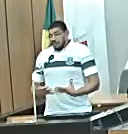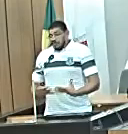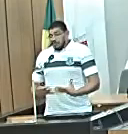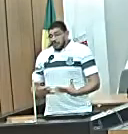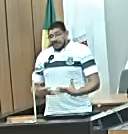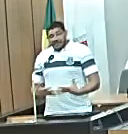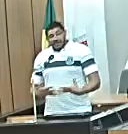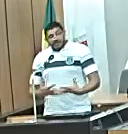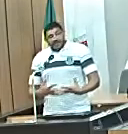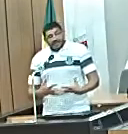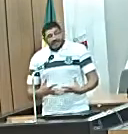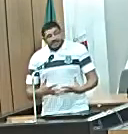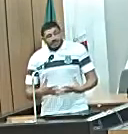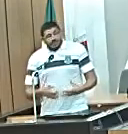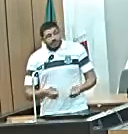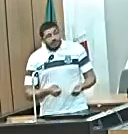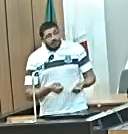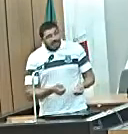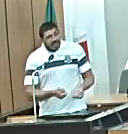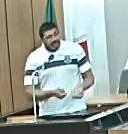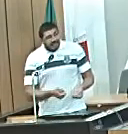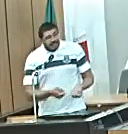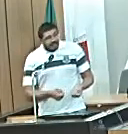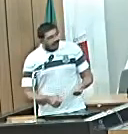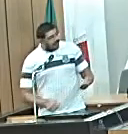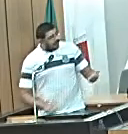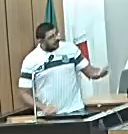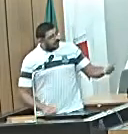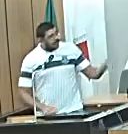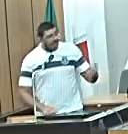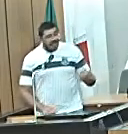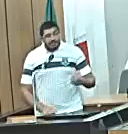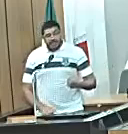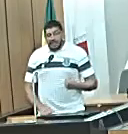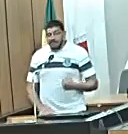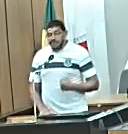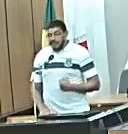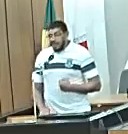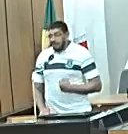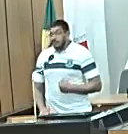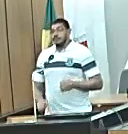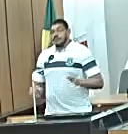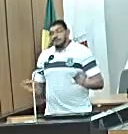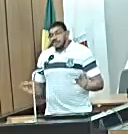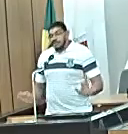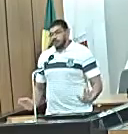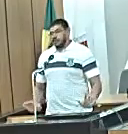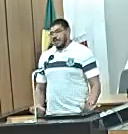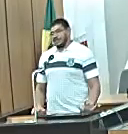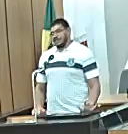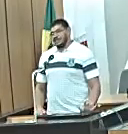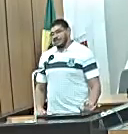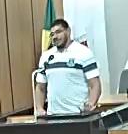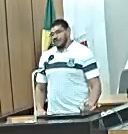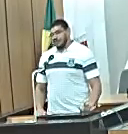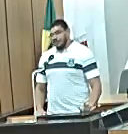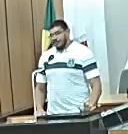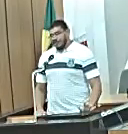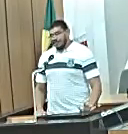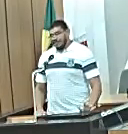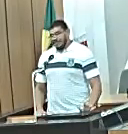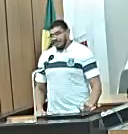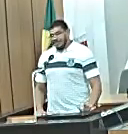por que na hora de nos cobrar na hora de nos tirar o direito de greve nós fazemos parte da segurança